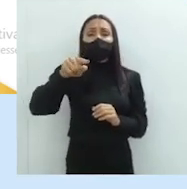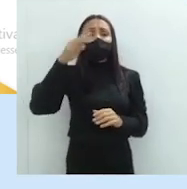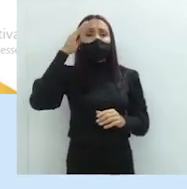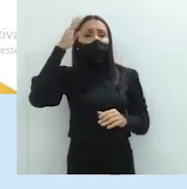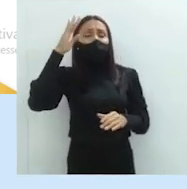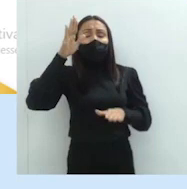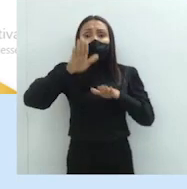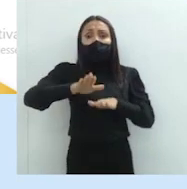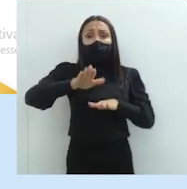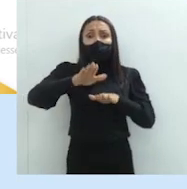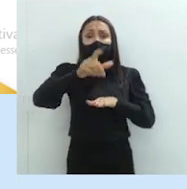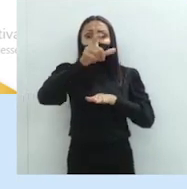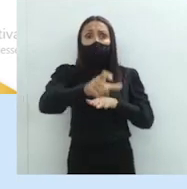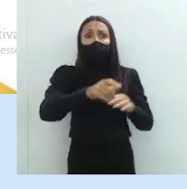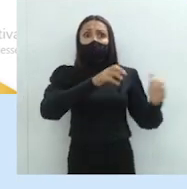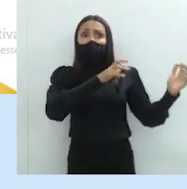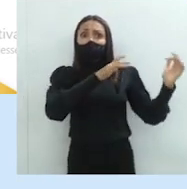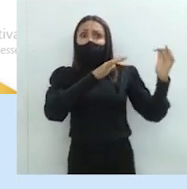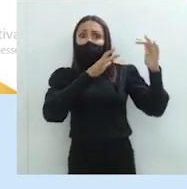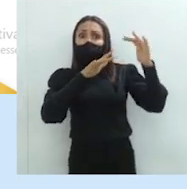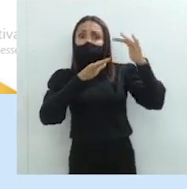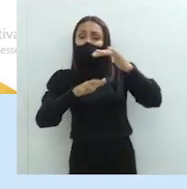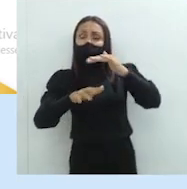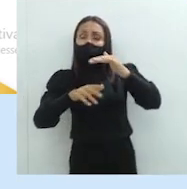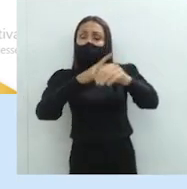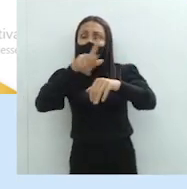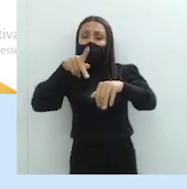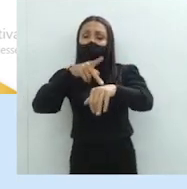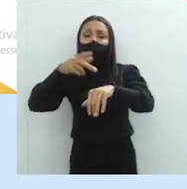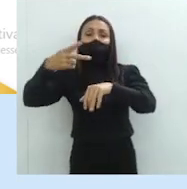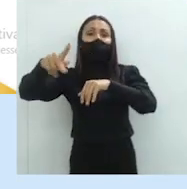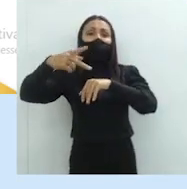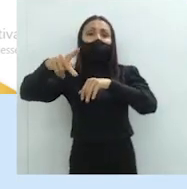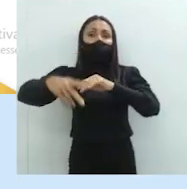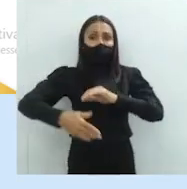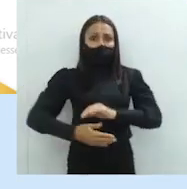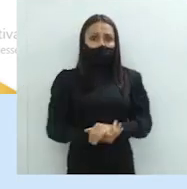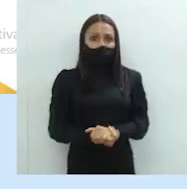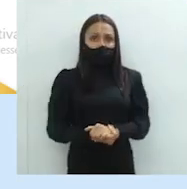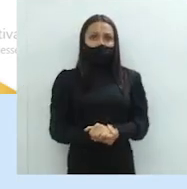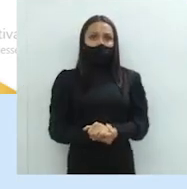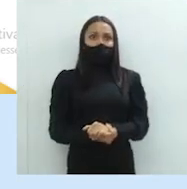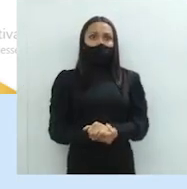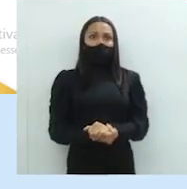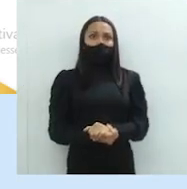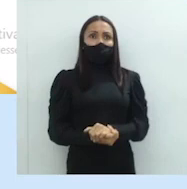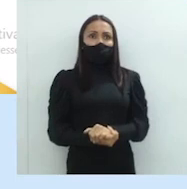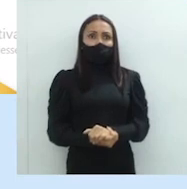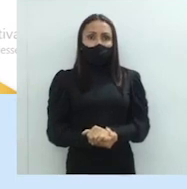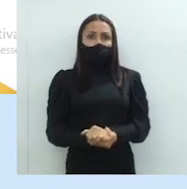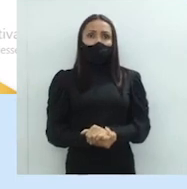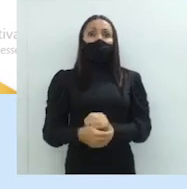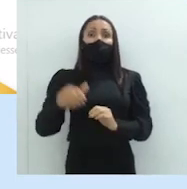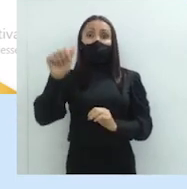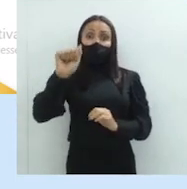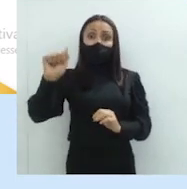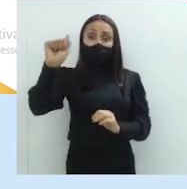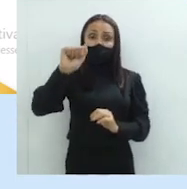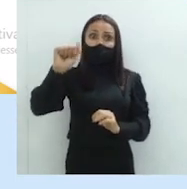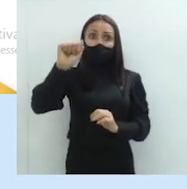paraguaios invadiram a Argentina. Só isso. 22 mil soldados paraguaios invadiram a